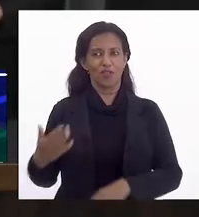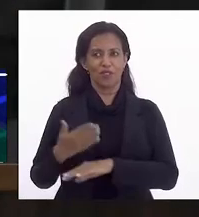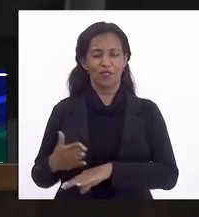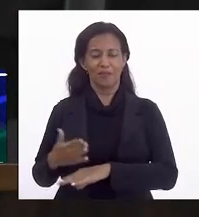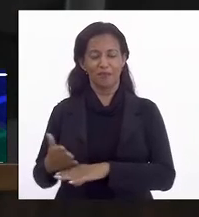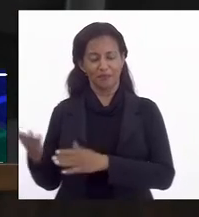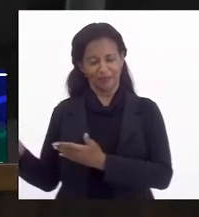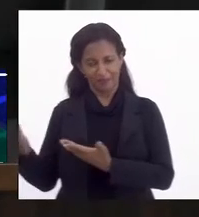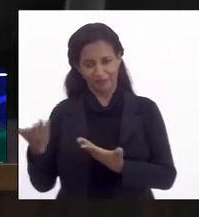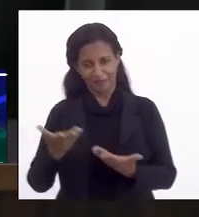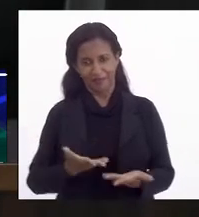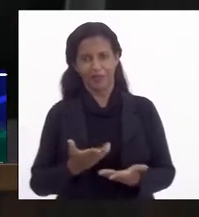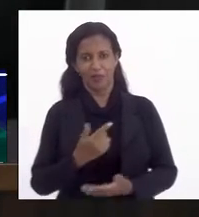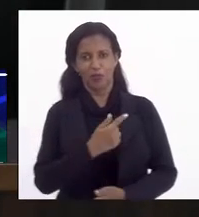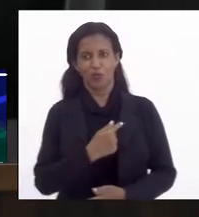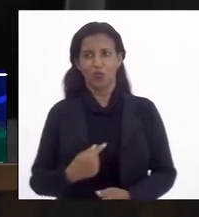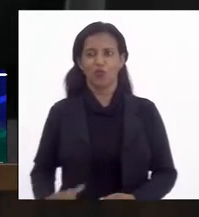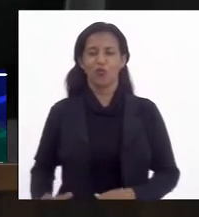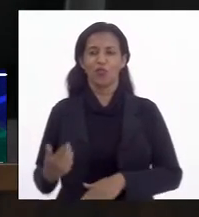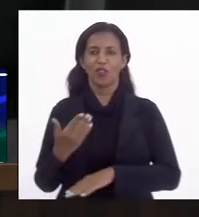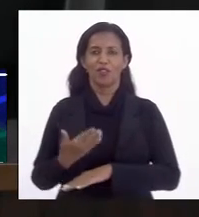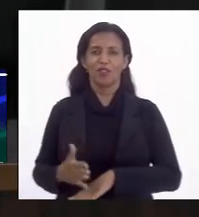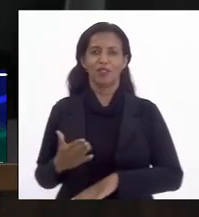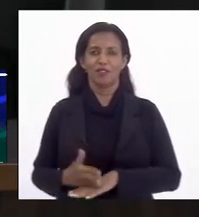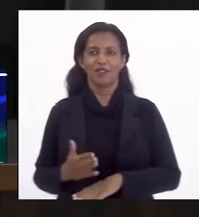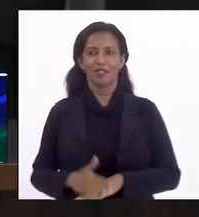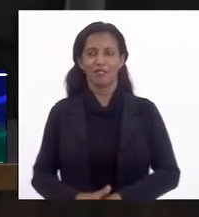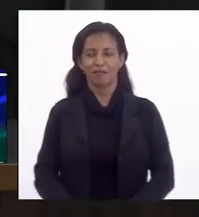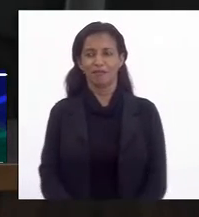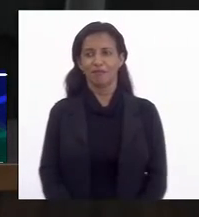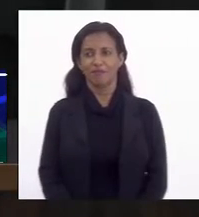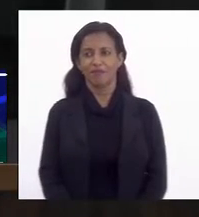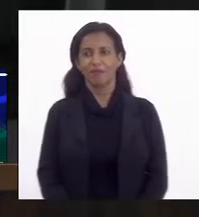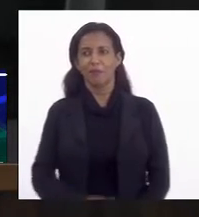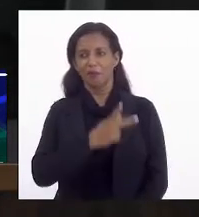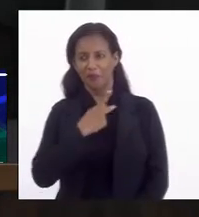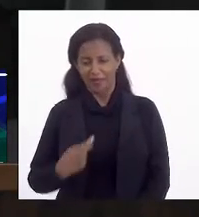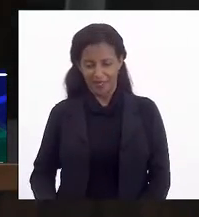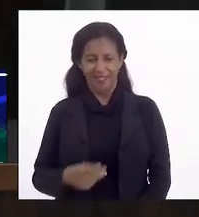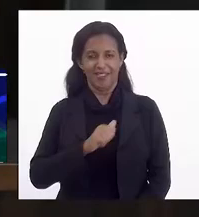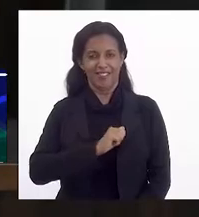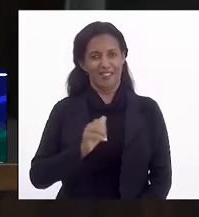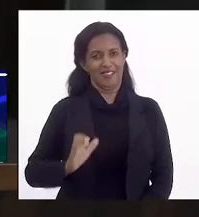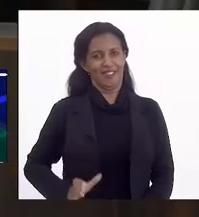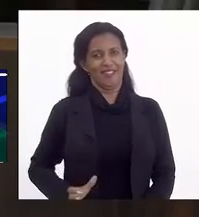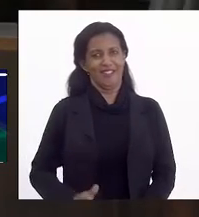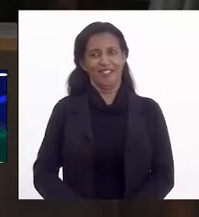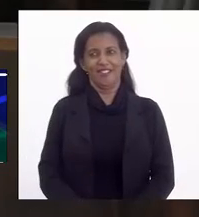com a palavra, nosso governador em exercício, presidente André Siciliano.